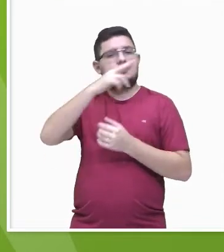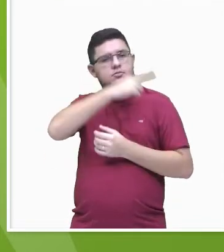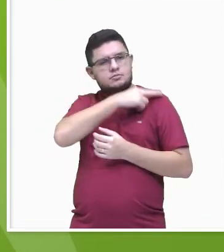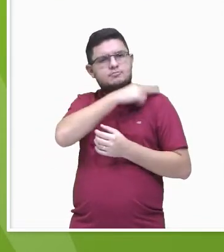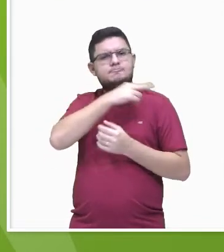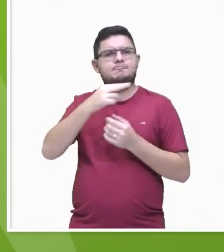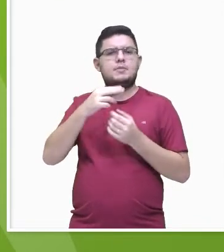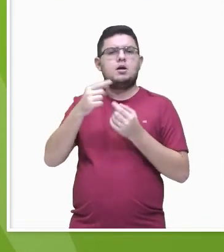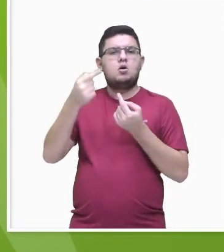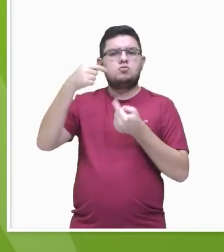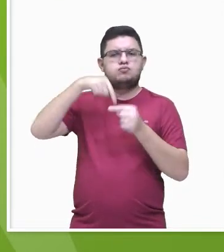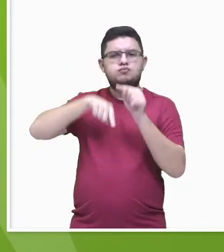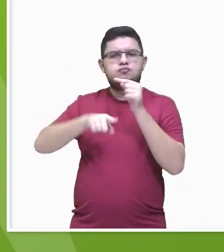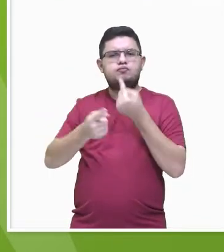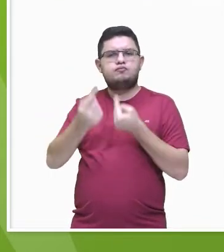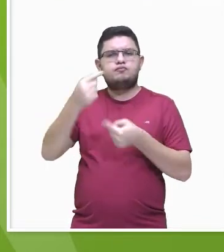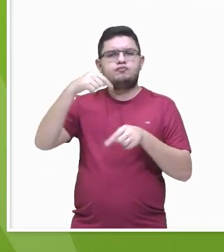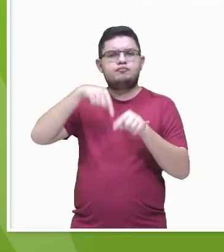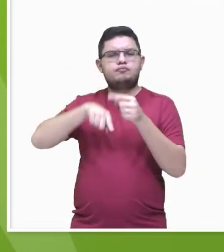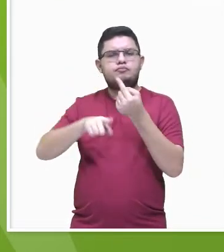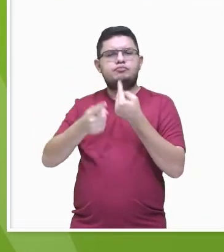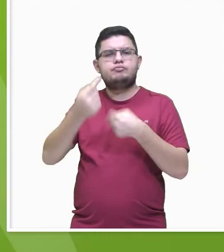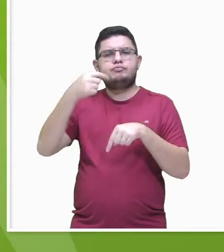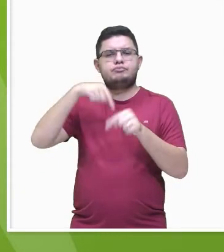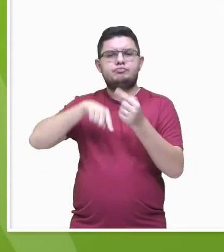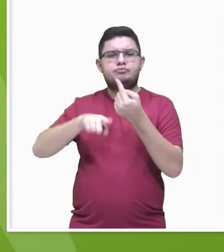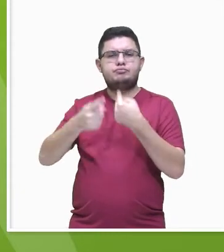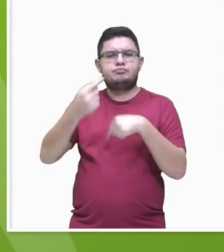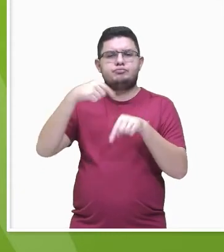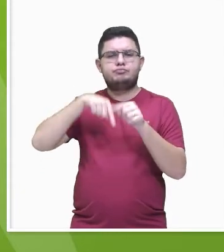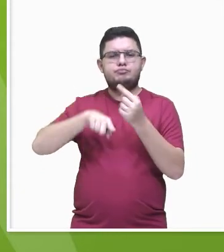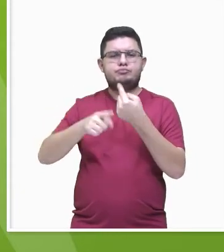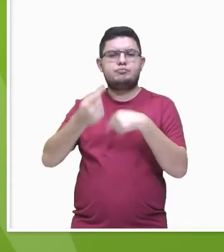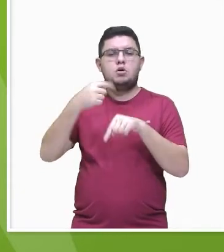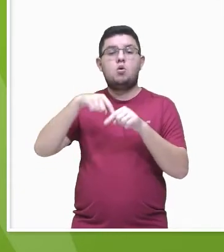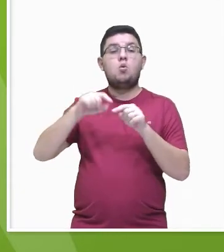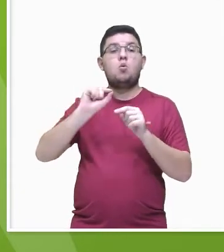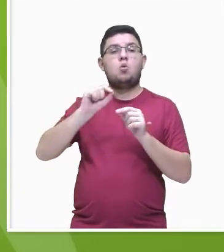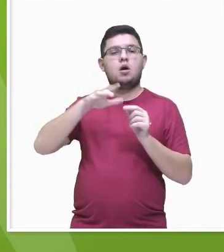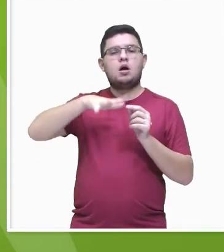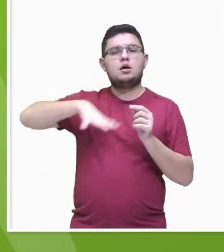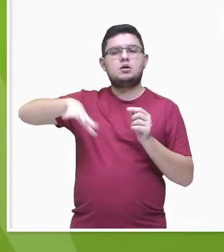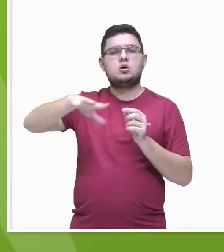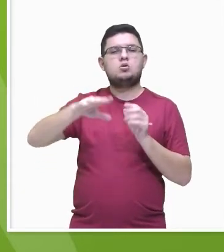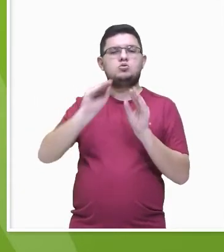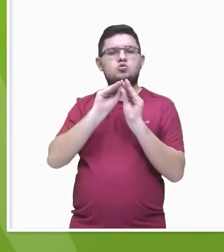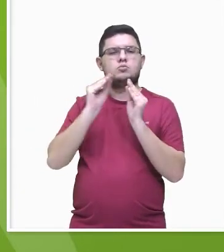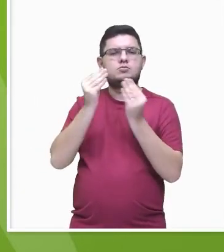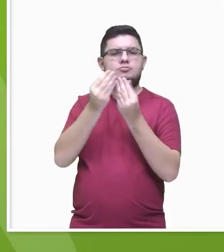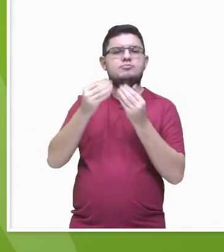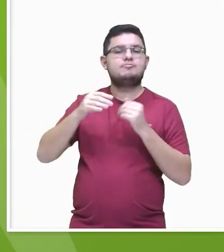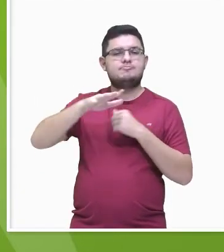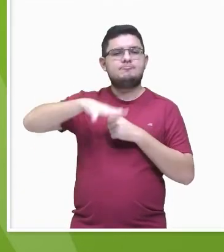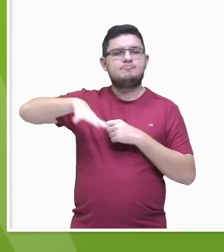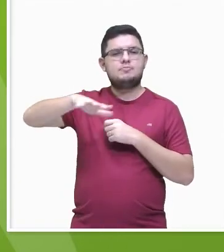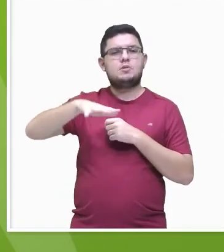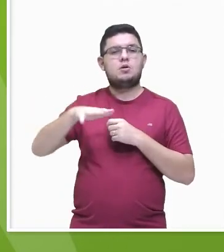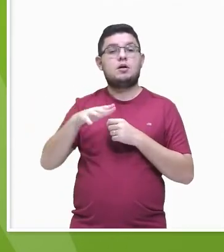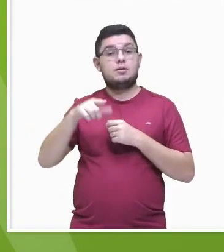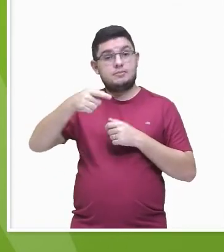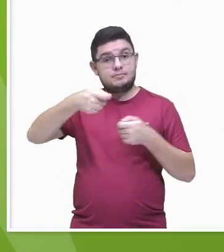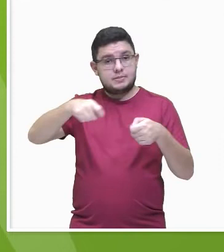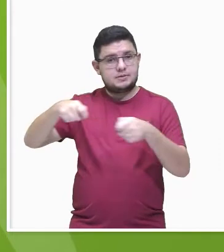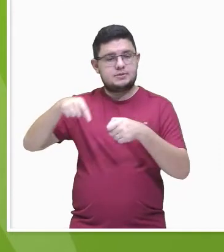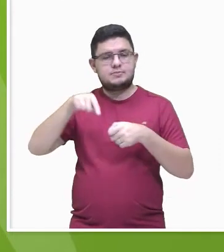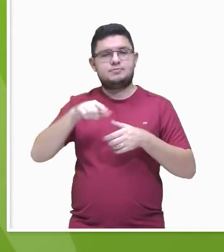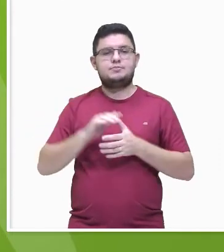função, circular ali no corpo dos equinodermos, levando essas substâncias que eles precisam, certo? A gente vai conhecer um